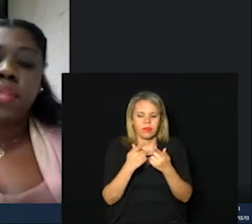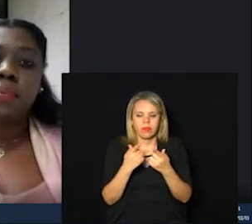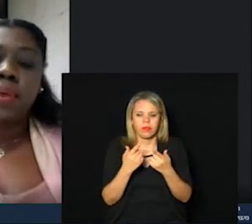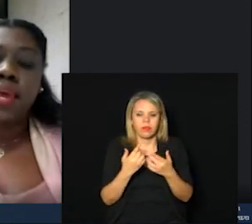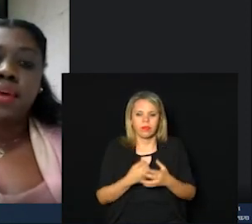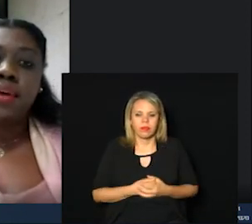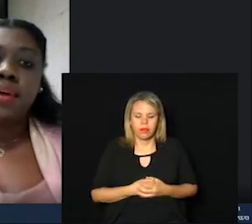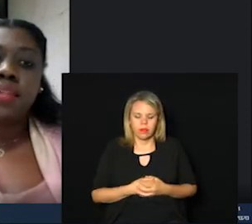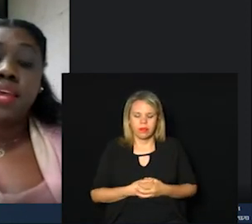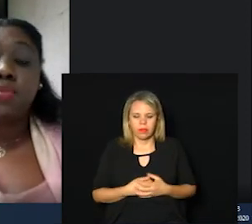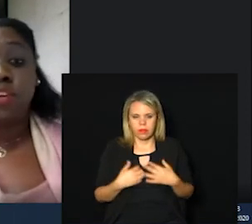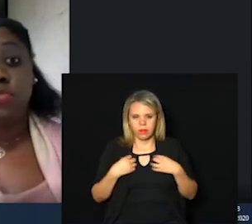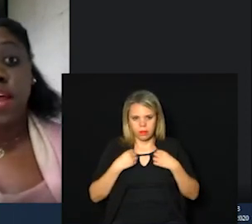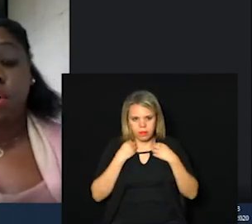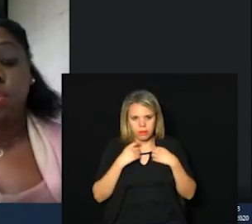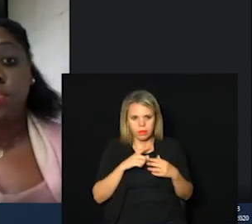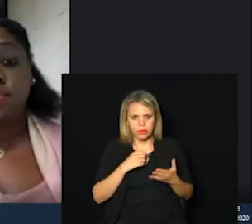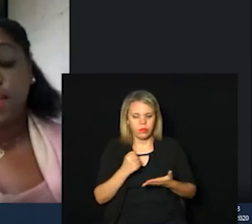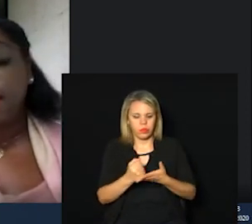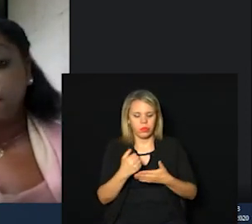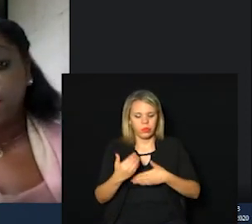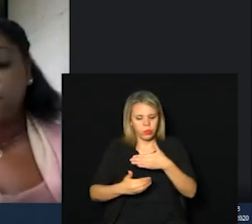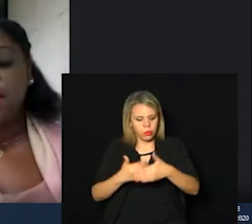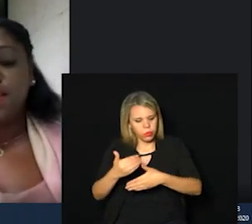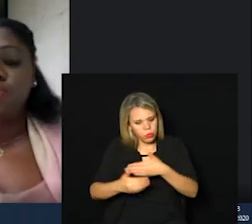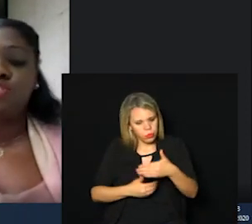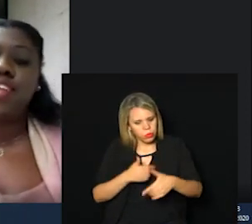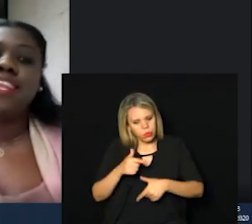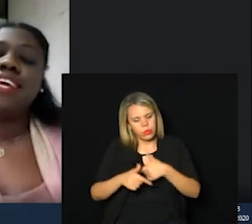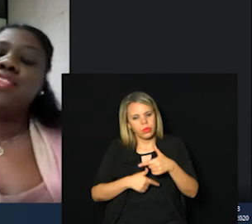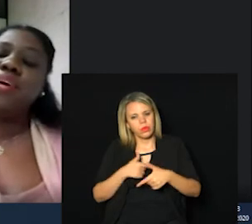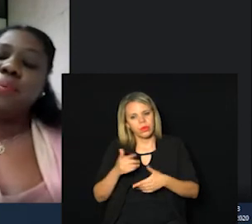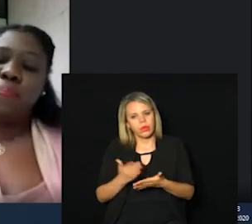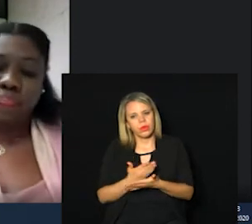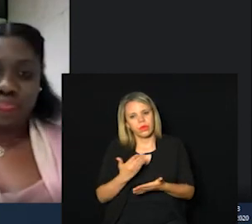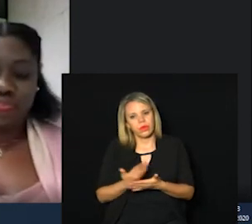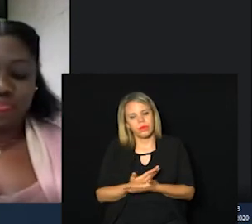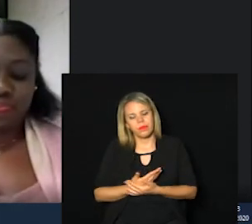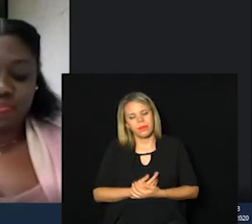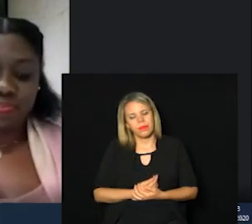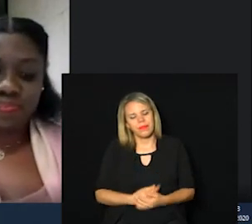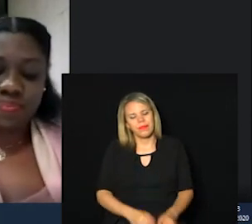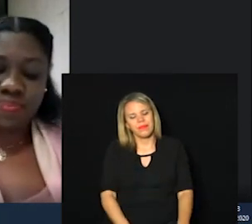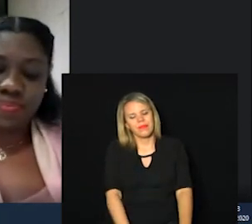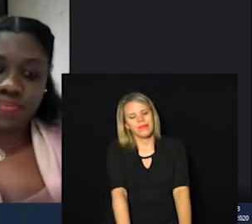forma, também têm nos ajudado ao longo desse caminho que a gente está trilhando aí.